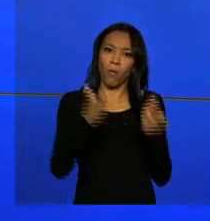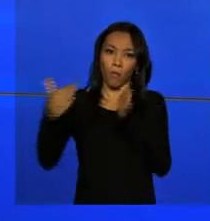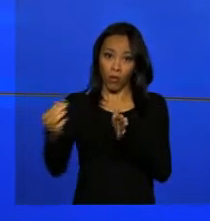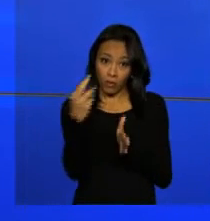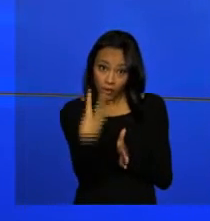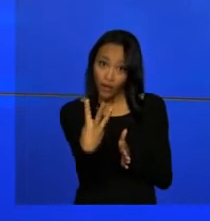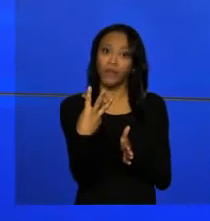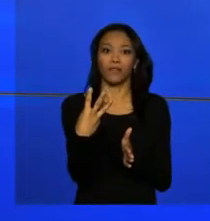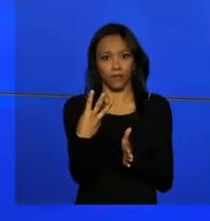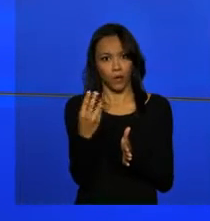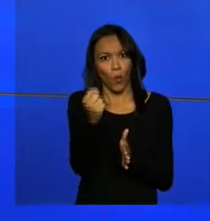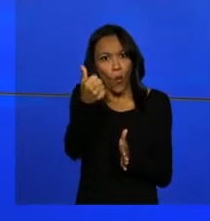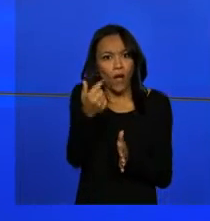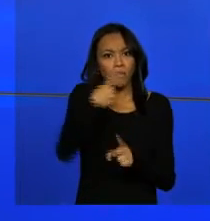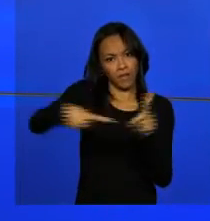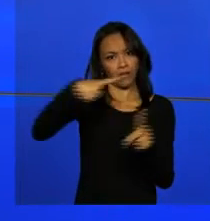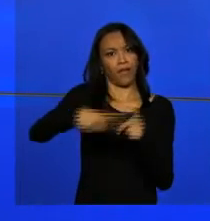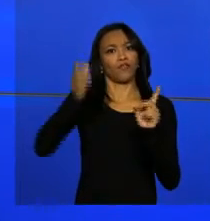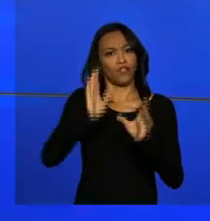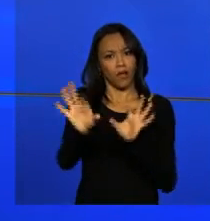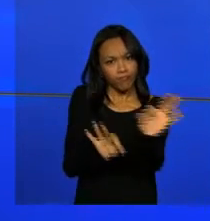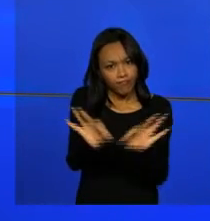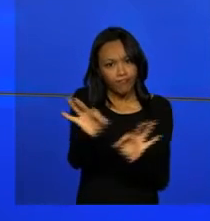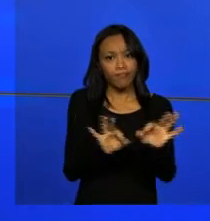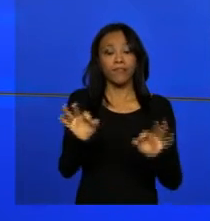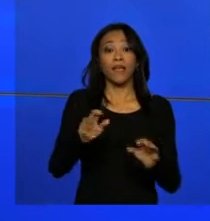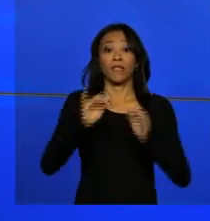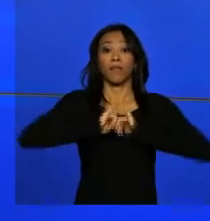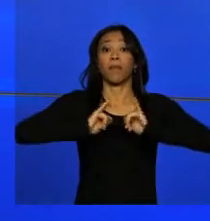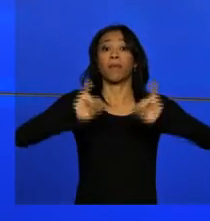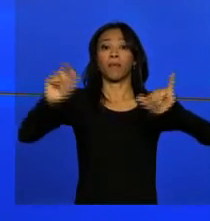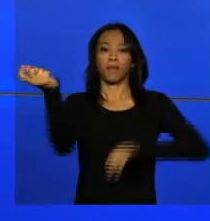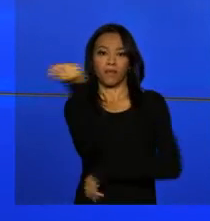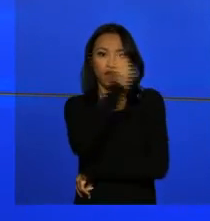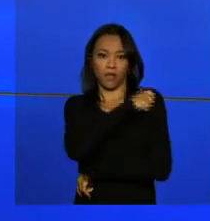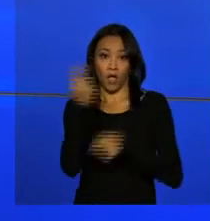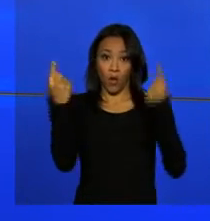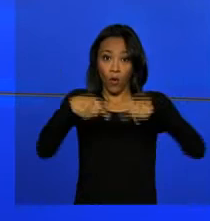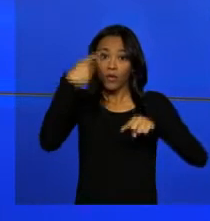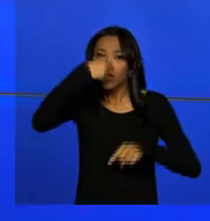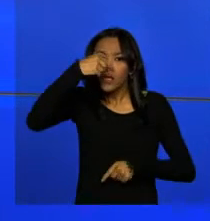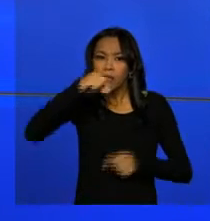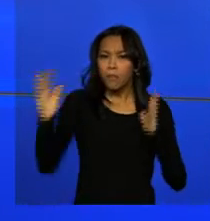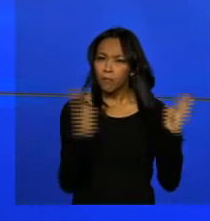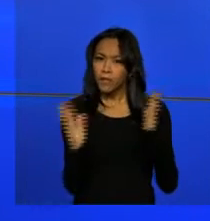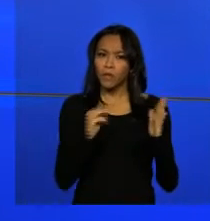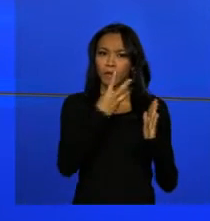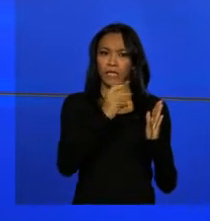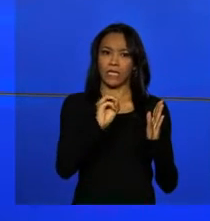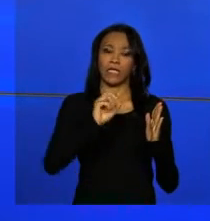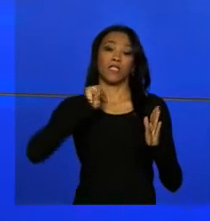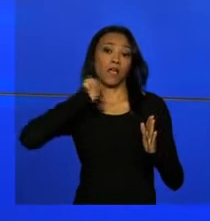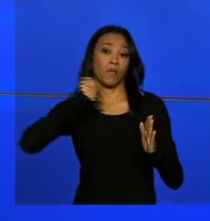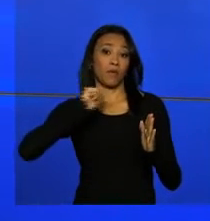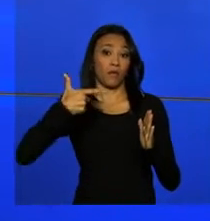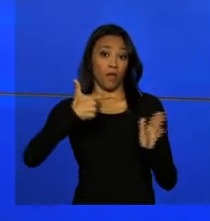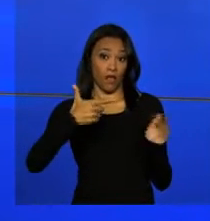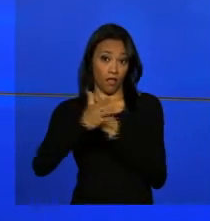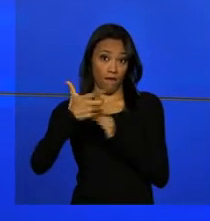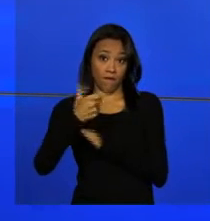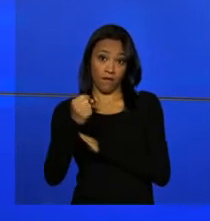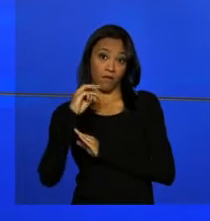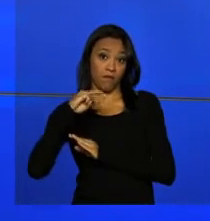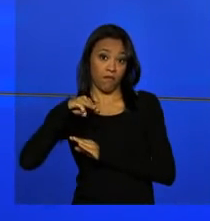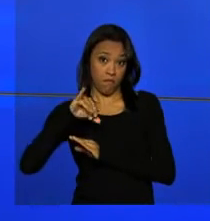do total previsto a campanha nacional de vacinação contra a gripe será realizada entre 30 de abril e 20 de maio em